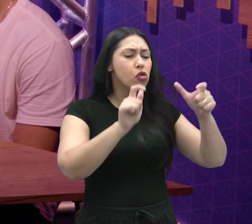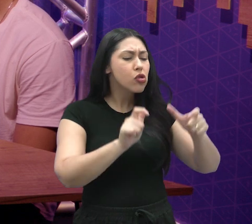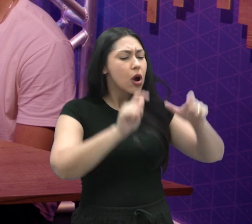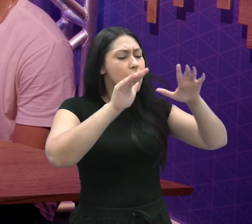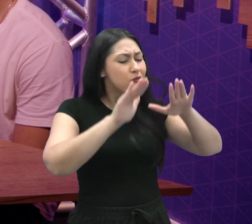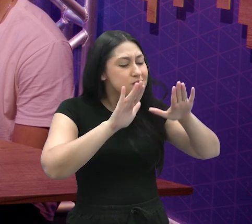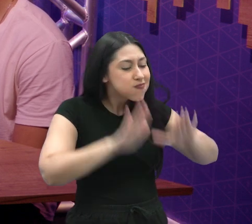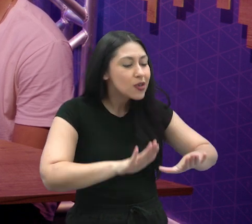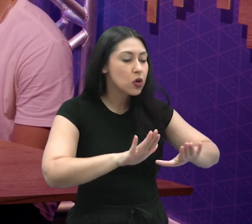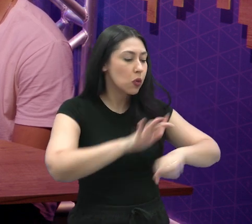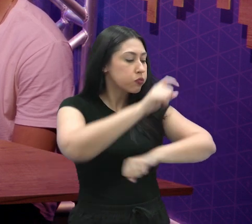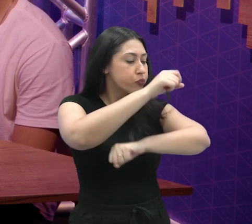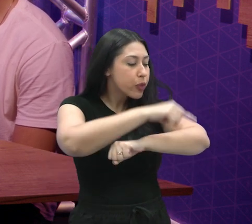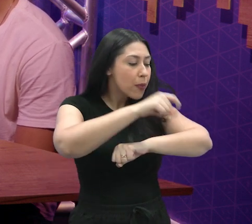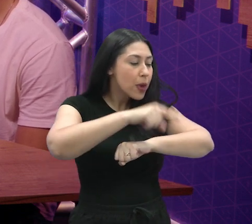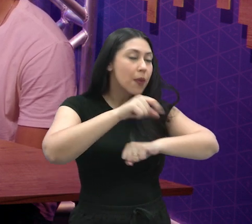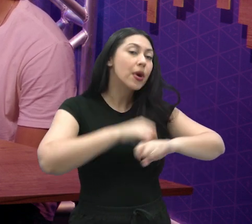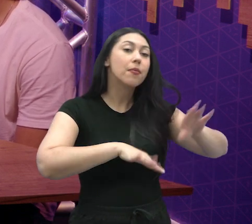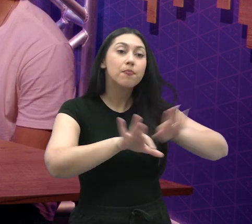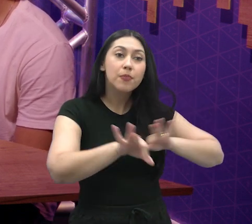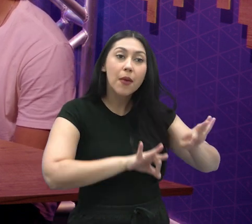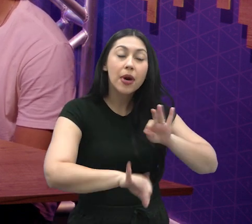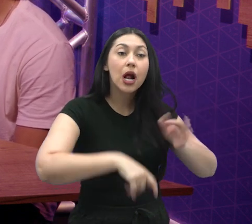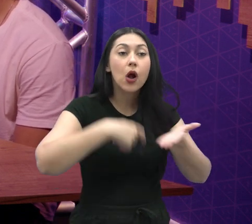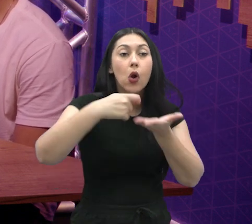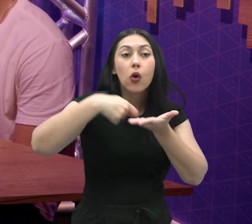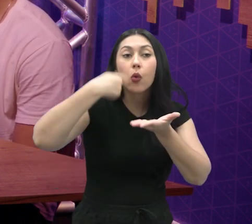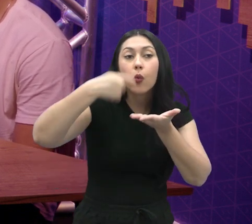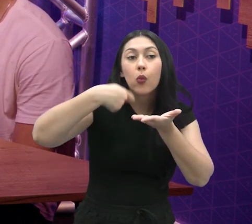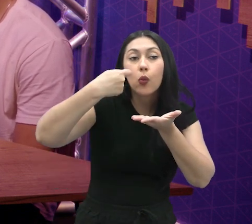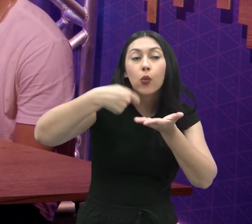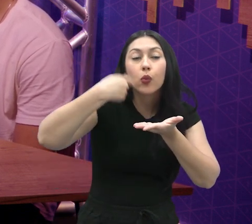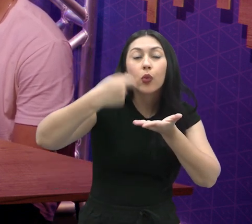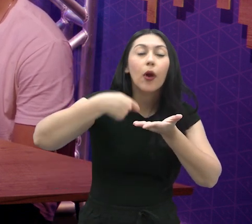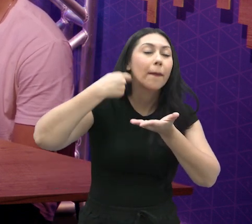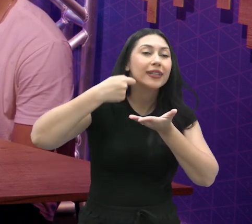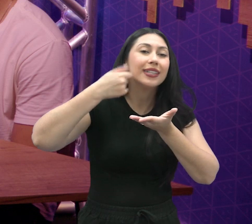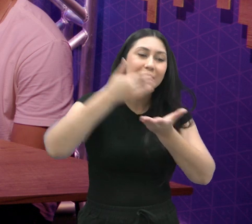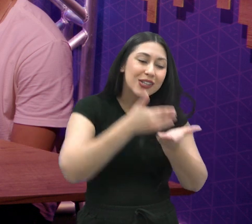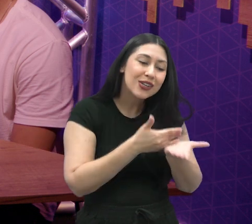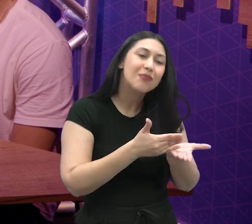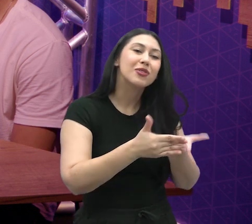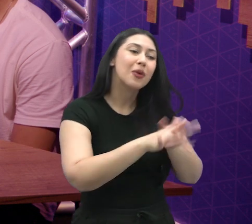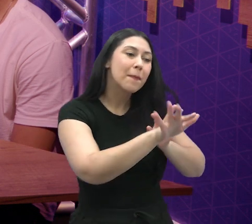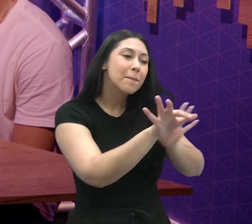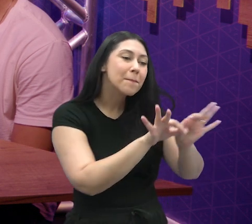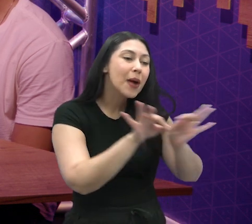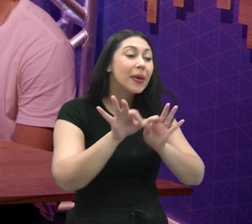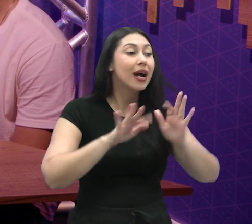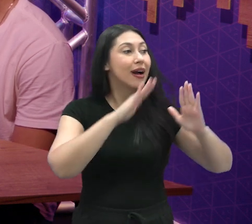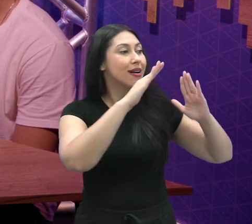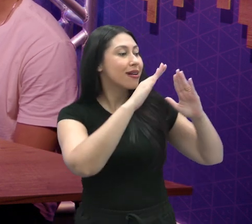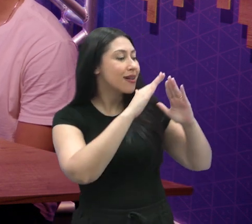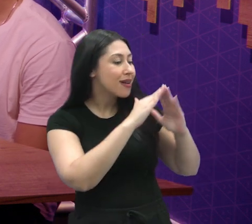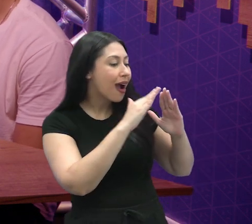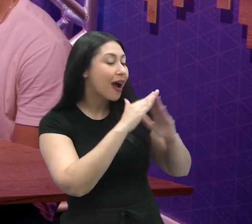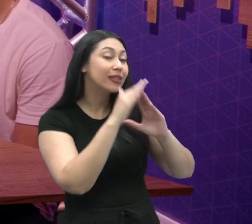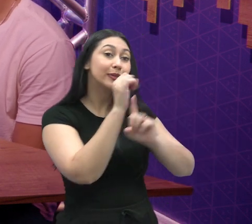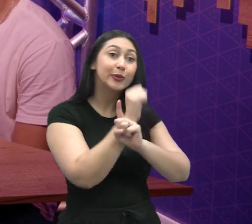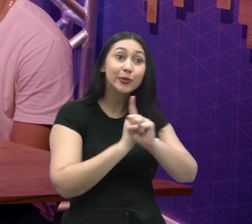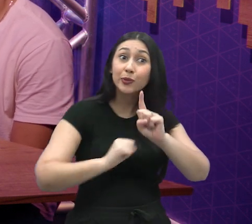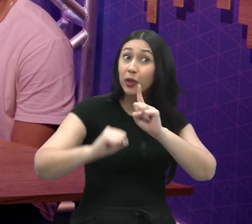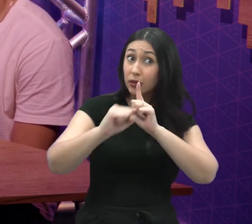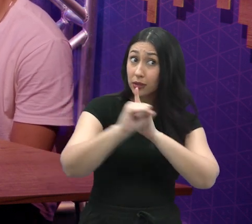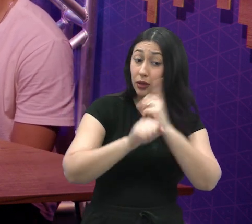gente ia comer, só quando a gente começou a produzir o que a gente ia comer, que a gente começou a literalmente construir as nossas casas,